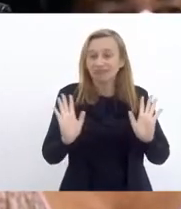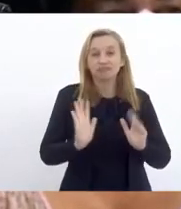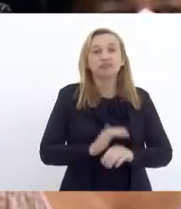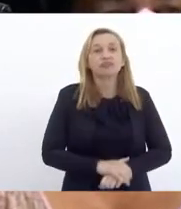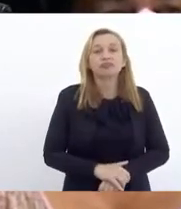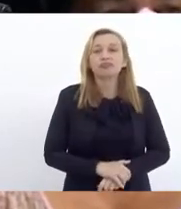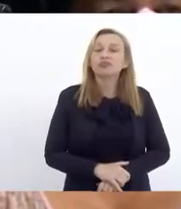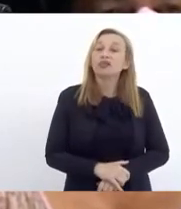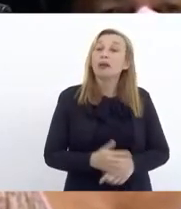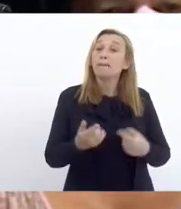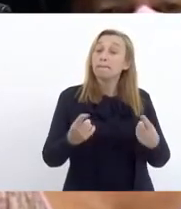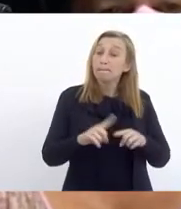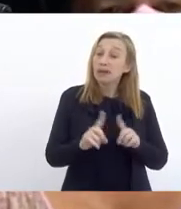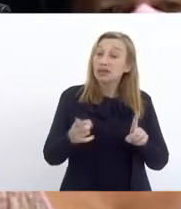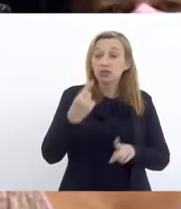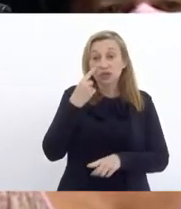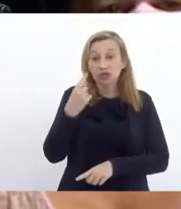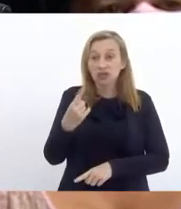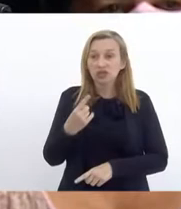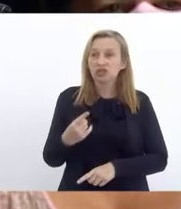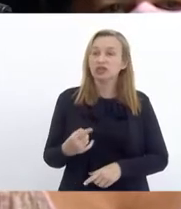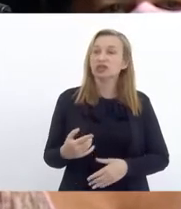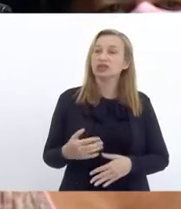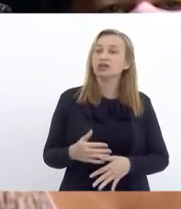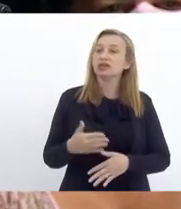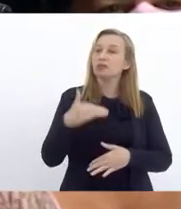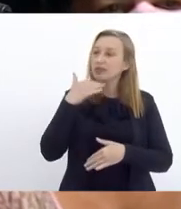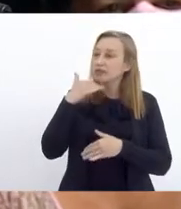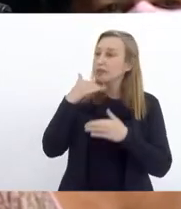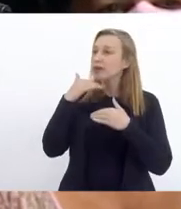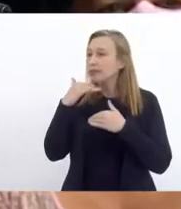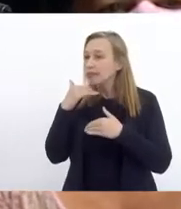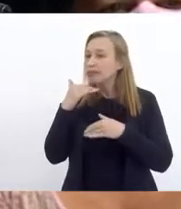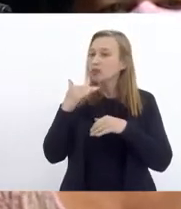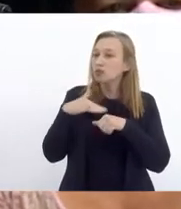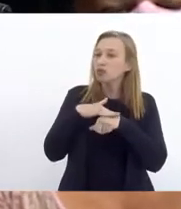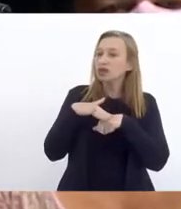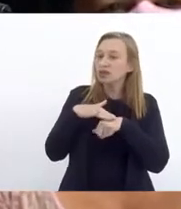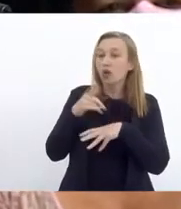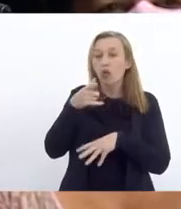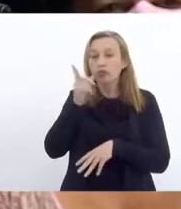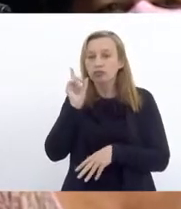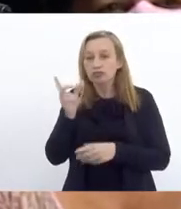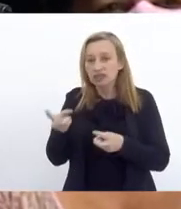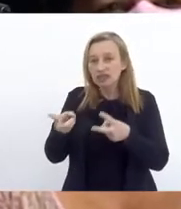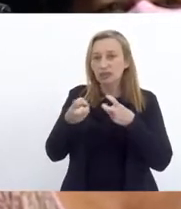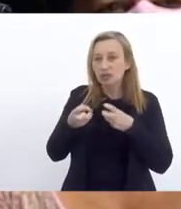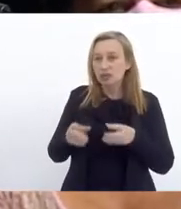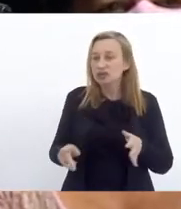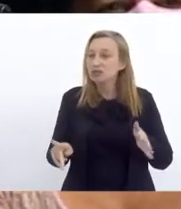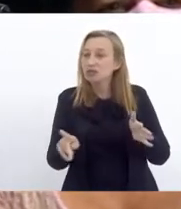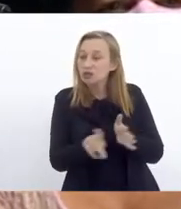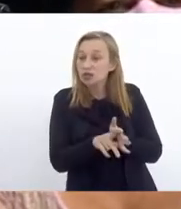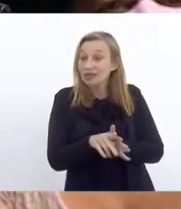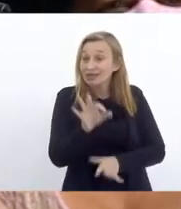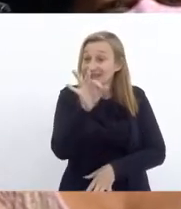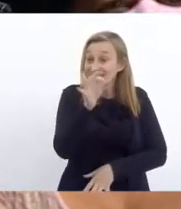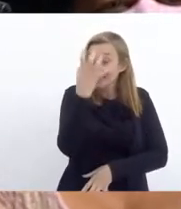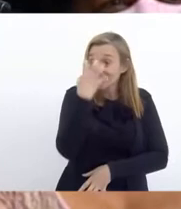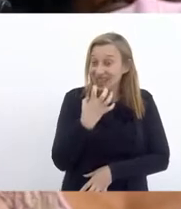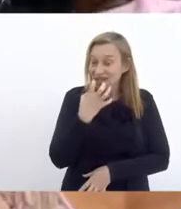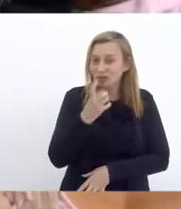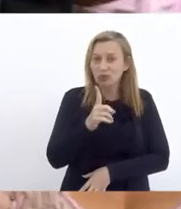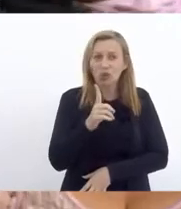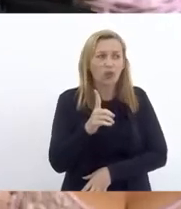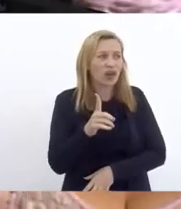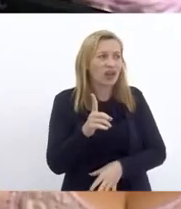Mas o pequeno bate-papo que nós tivemos ontem, a gente percebeu que esse projeto é um projeto sério, não é um